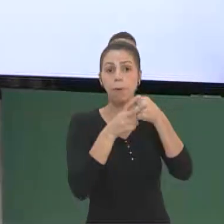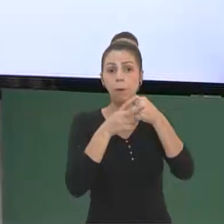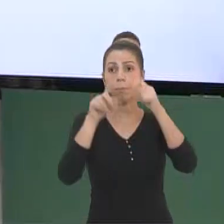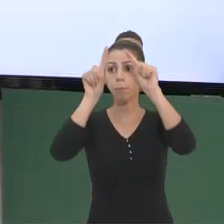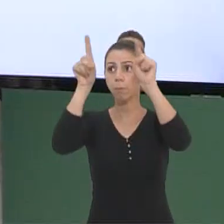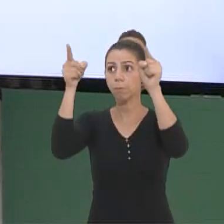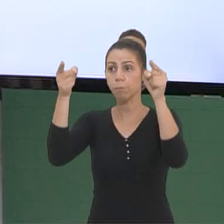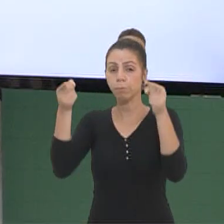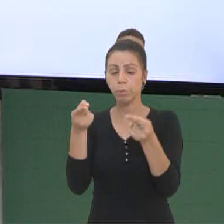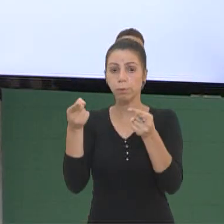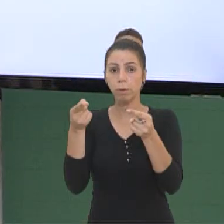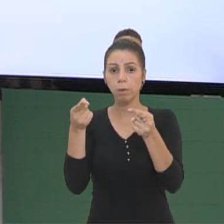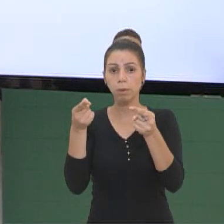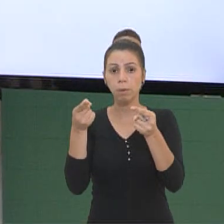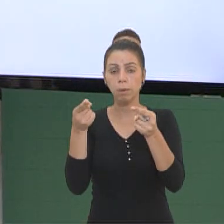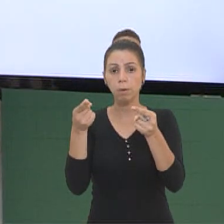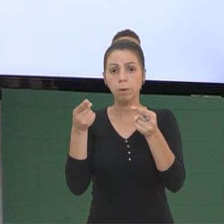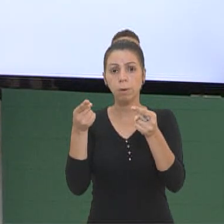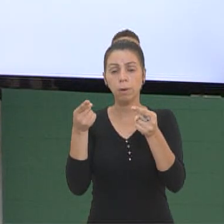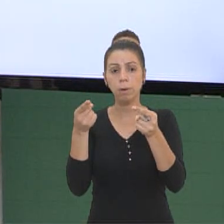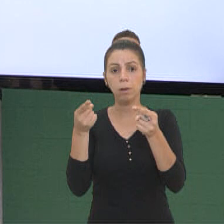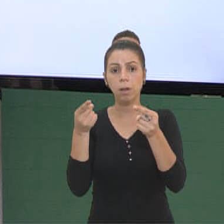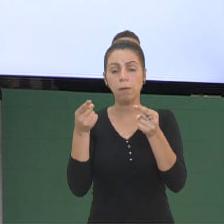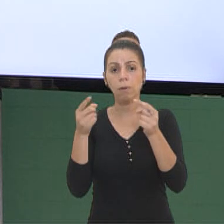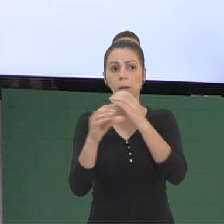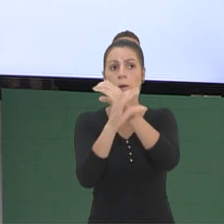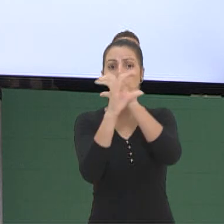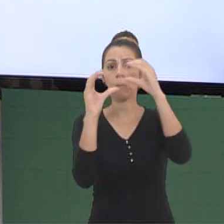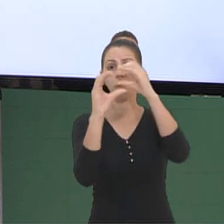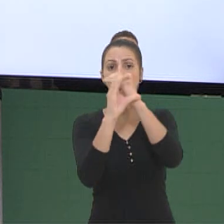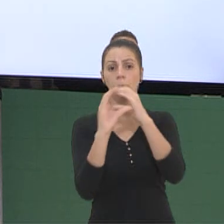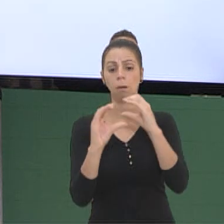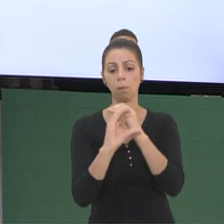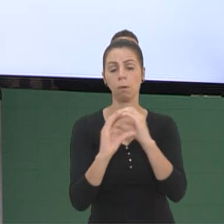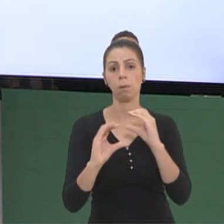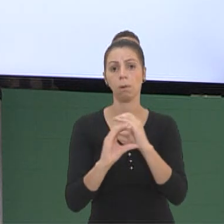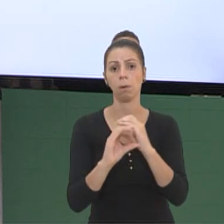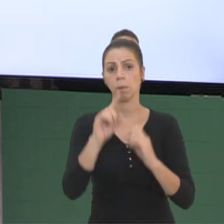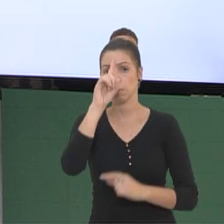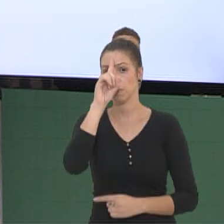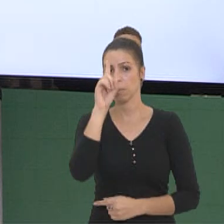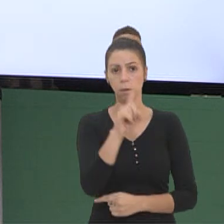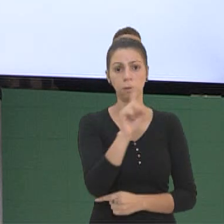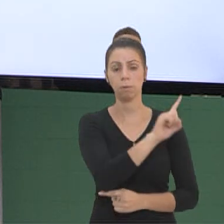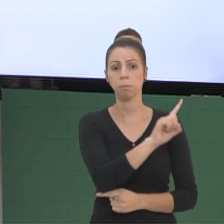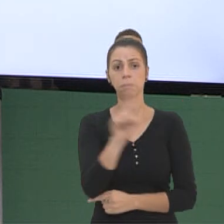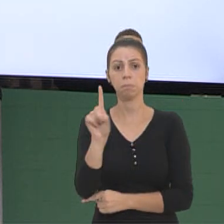parênteses e façam a conjugação devida no imperativo negativo. Vamos lá?